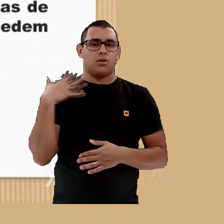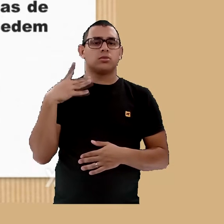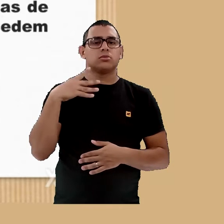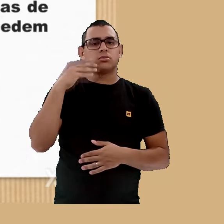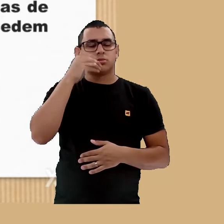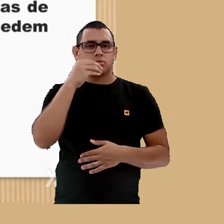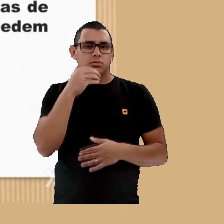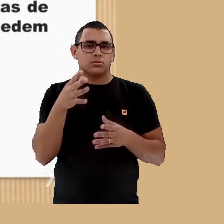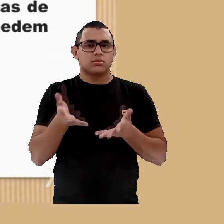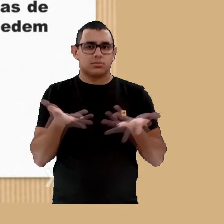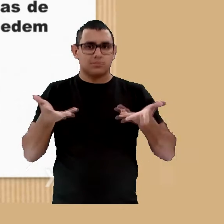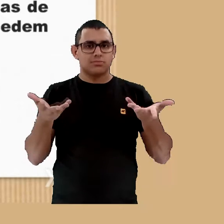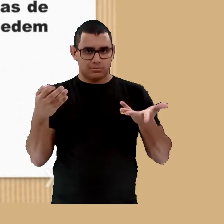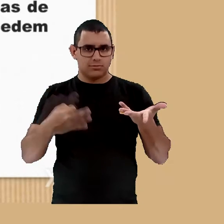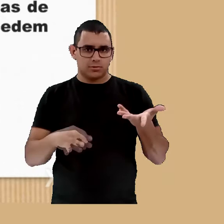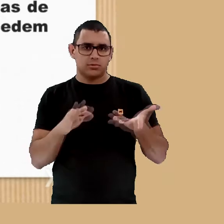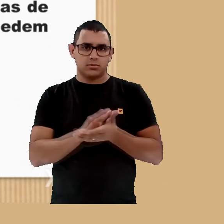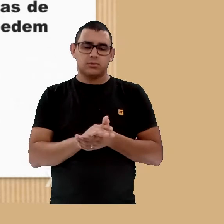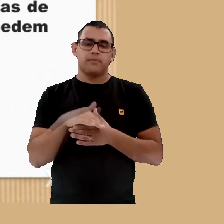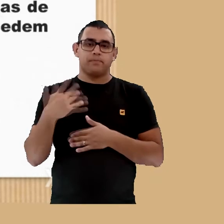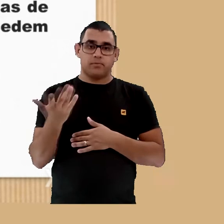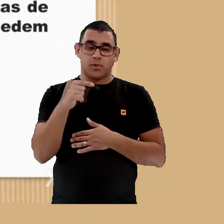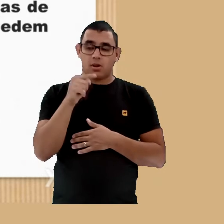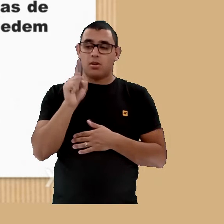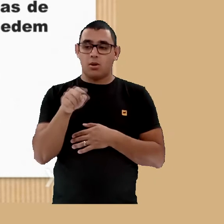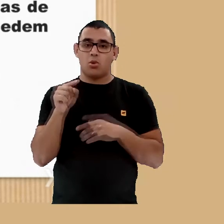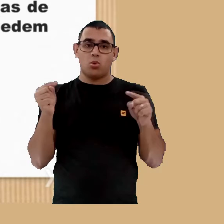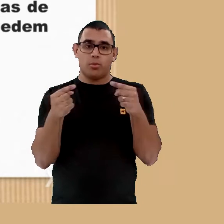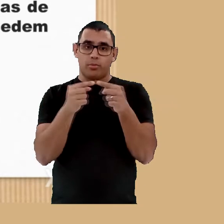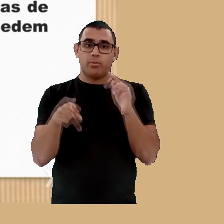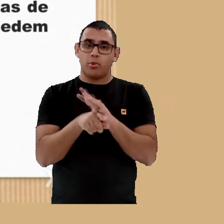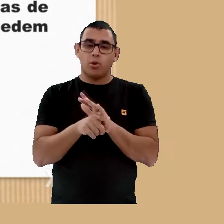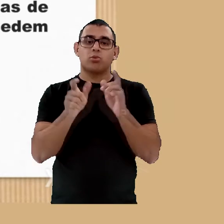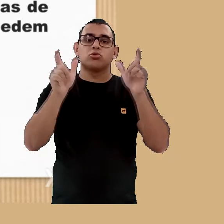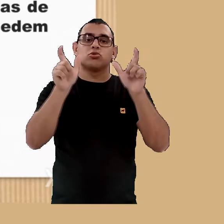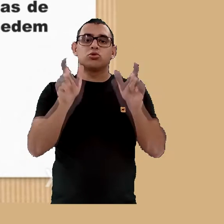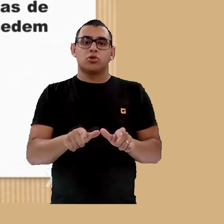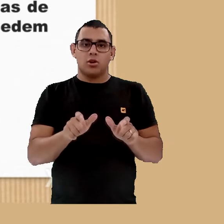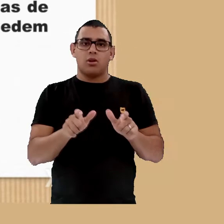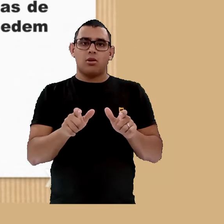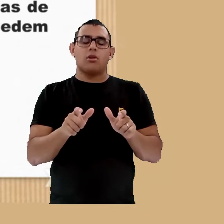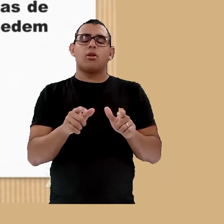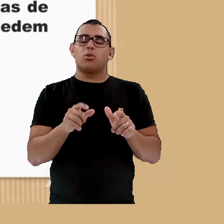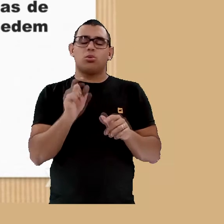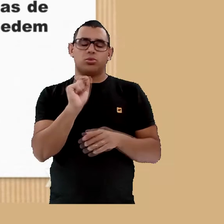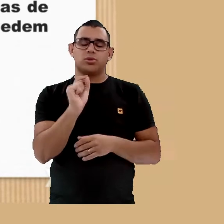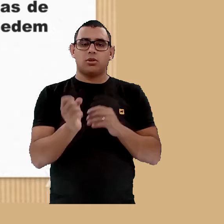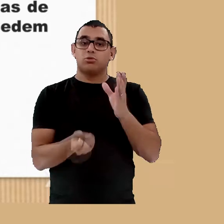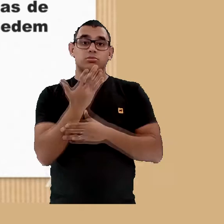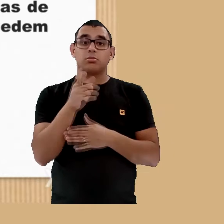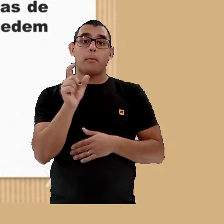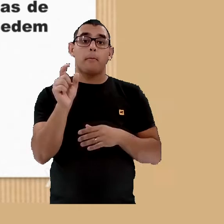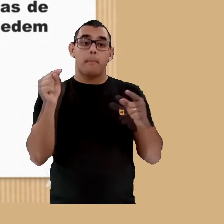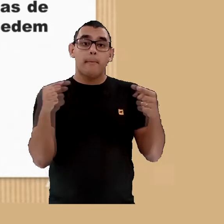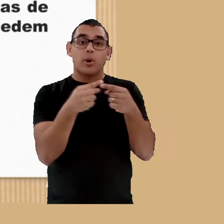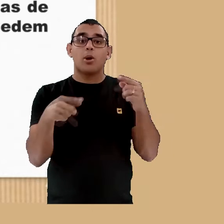A termologia, como nós já estudamos, é a parte da física que estuda os fenômenos relativos ao aquecimento, ao resfriamento ou às mudanças de